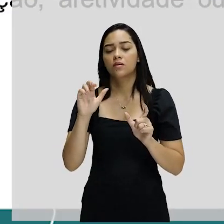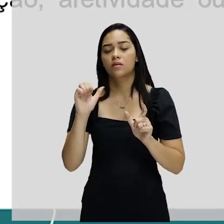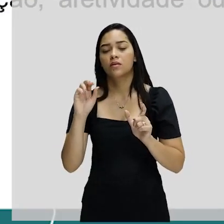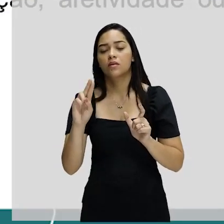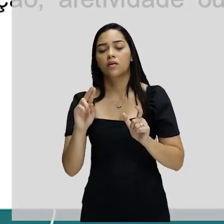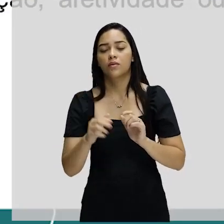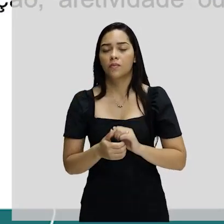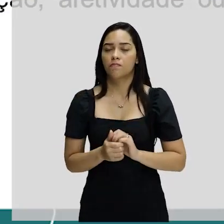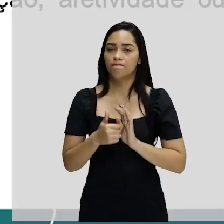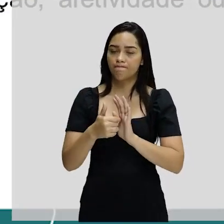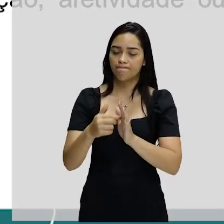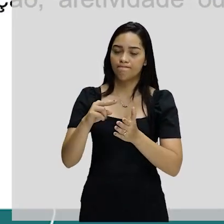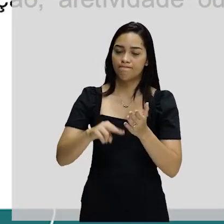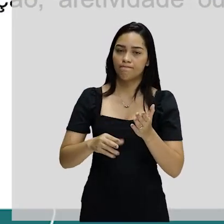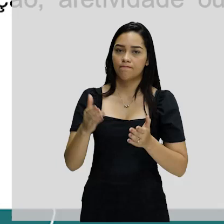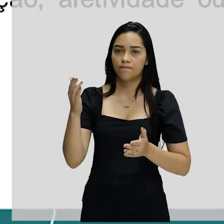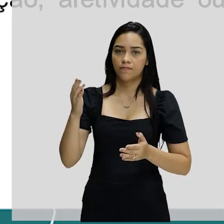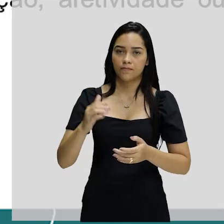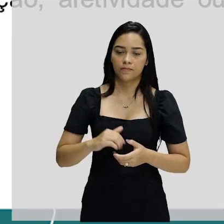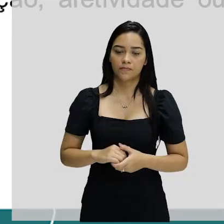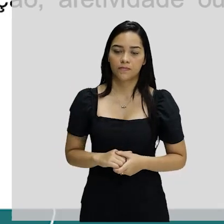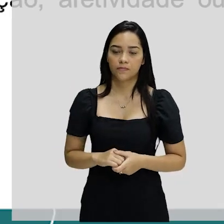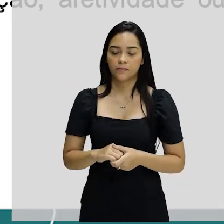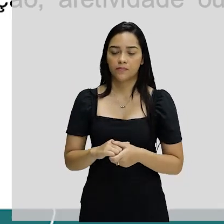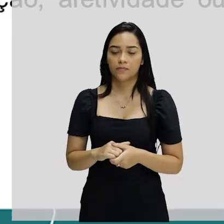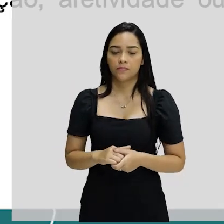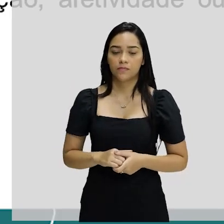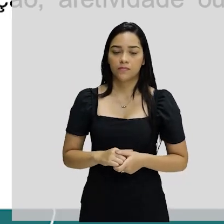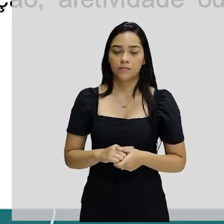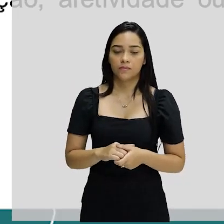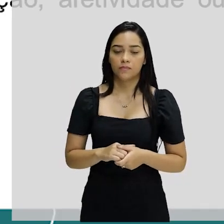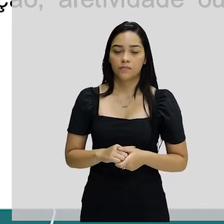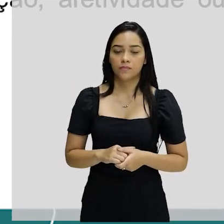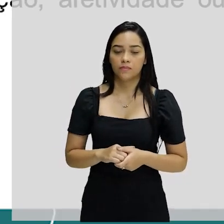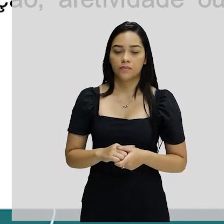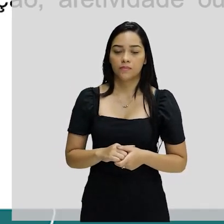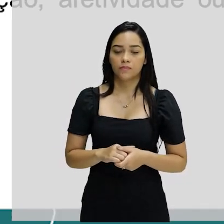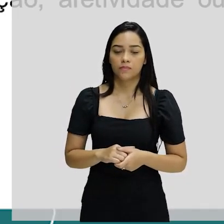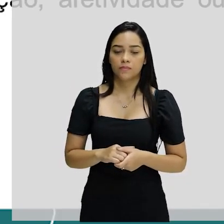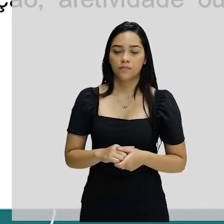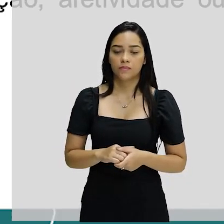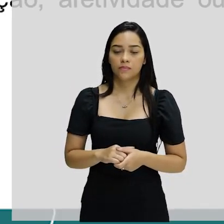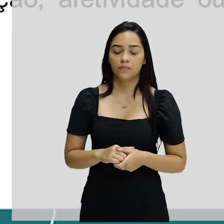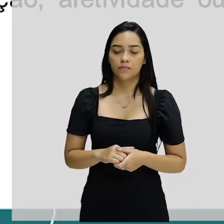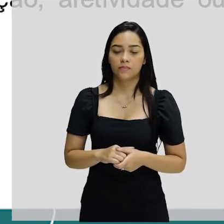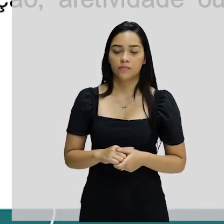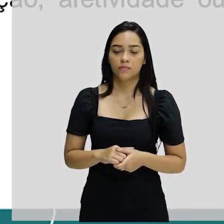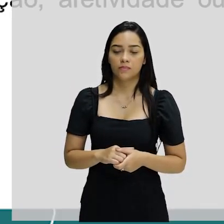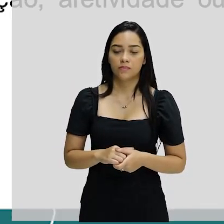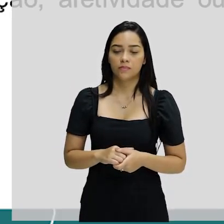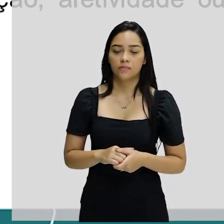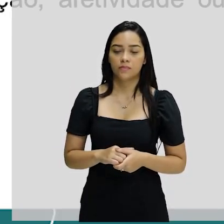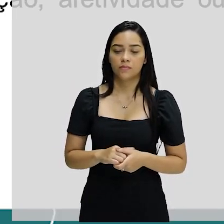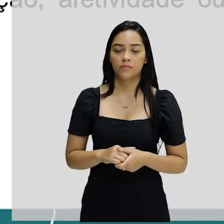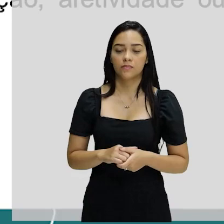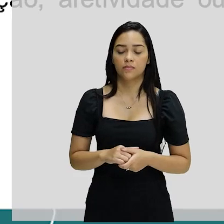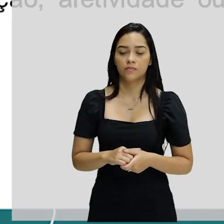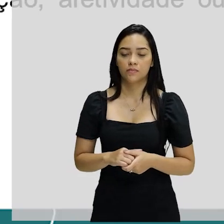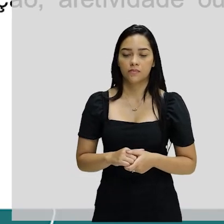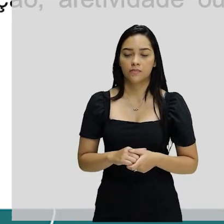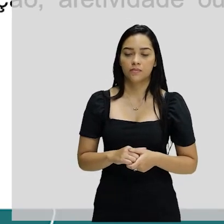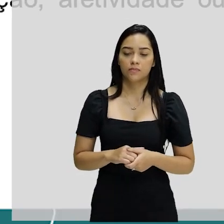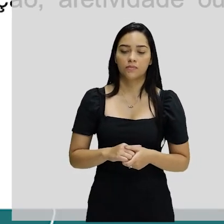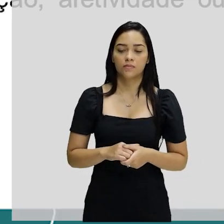substantivo expressam o aumento, o grau aumentativo ou o grau diminutivo. O grau aumentativo também pode indicar um exagero,